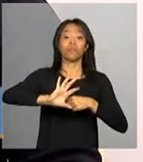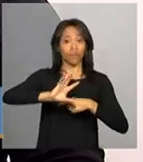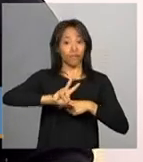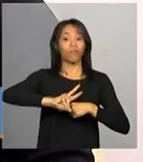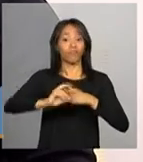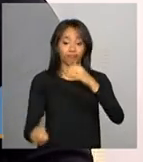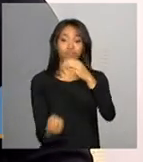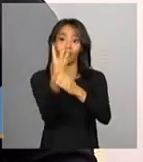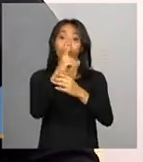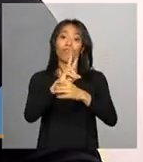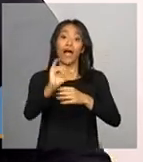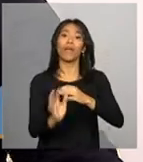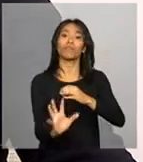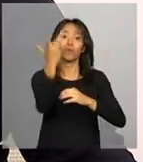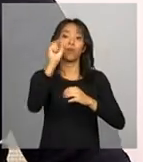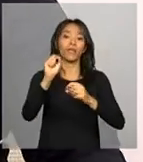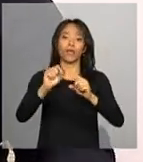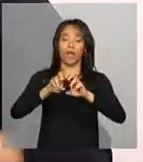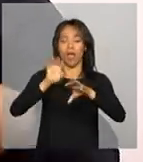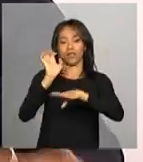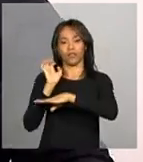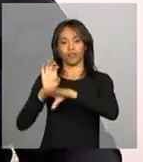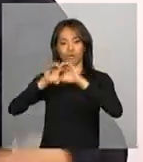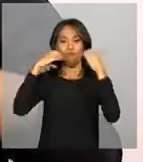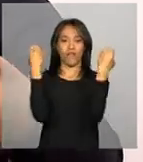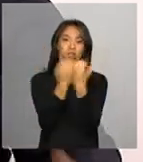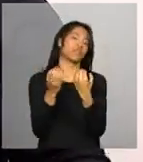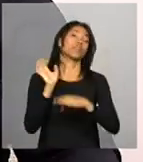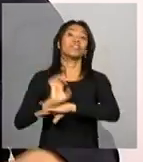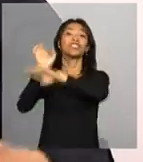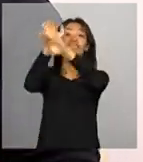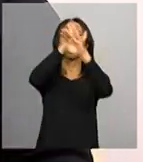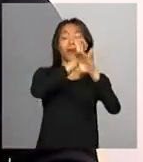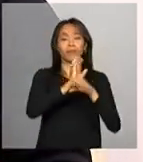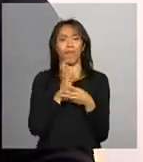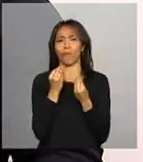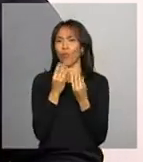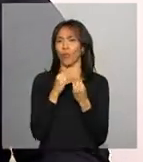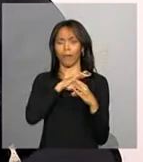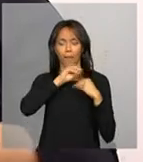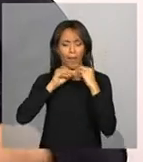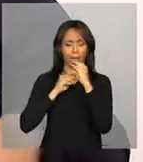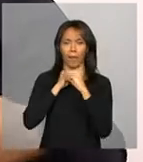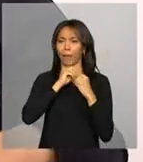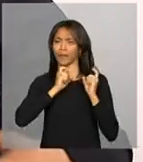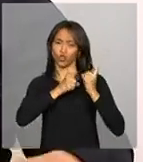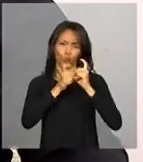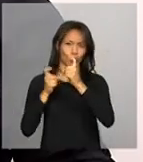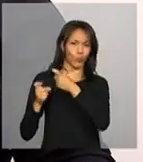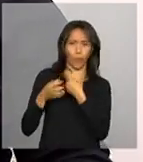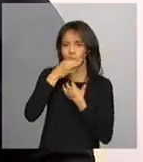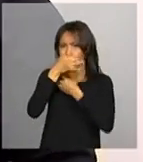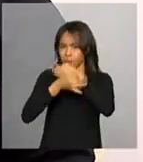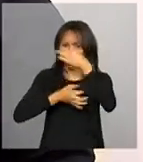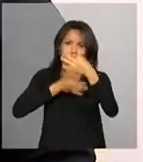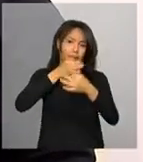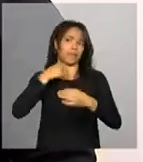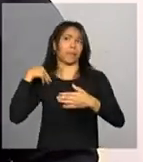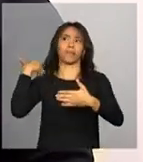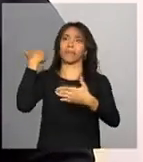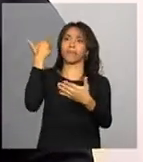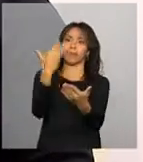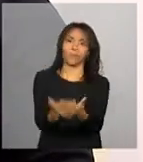né então a gente vive uma efervescência de discussão e debate Nacional constantemente